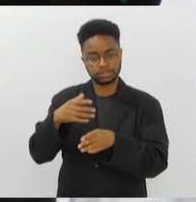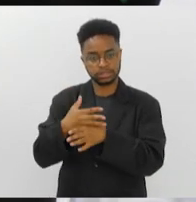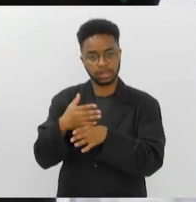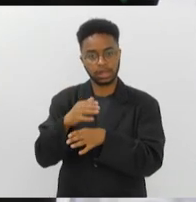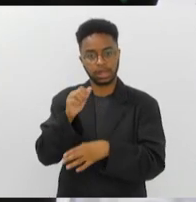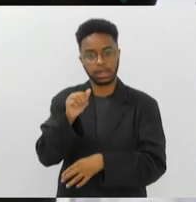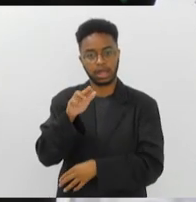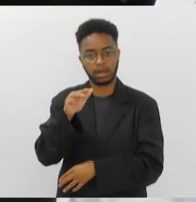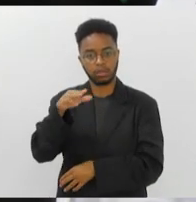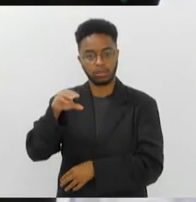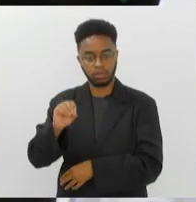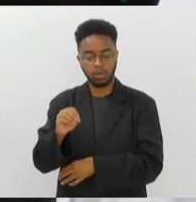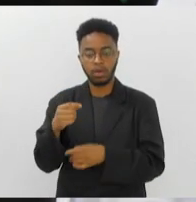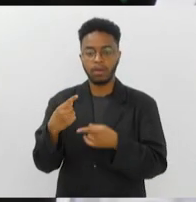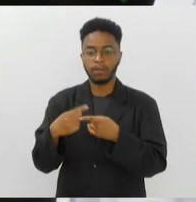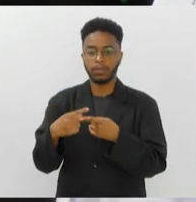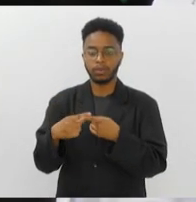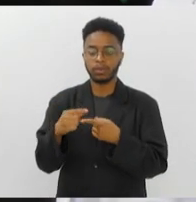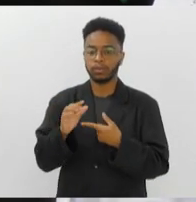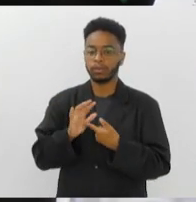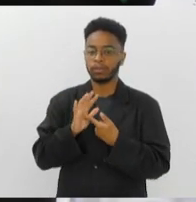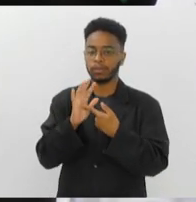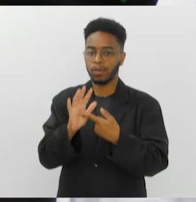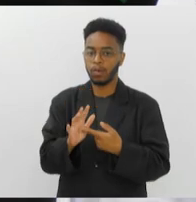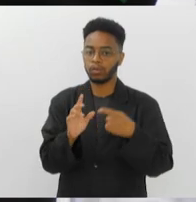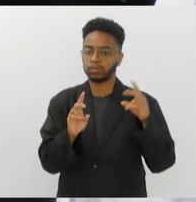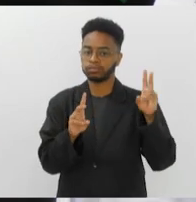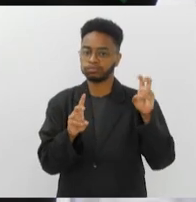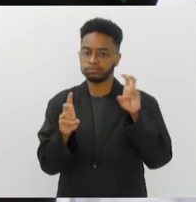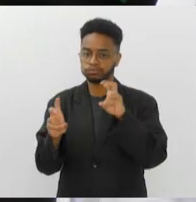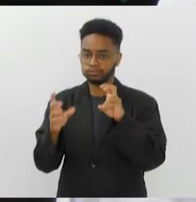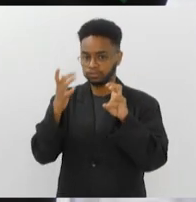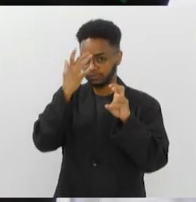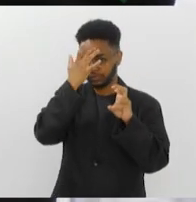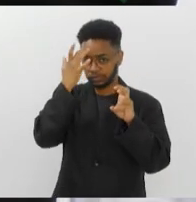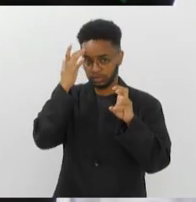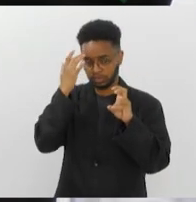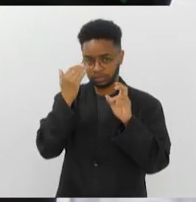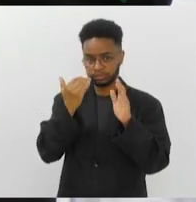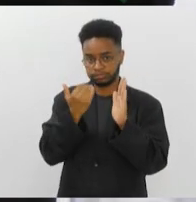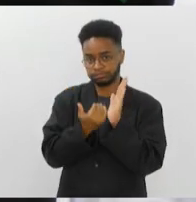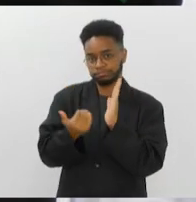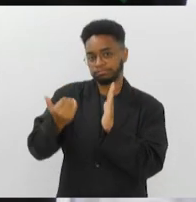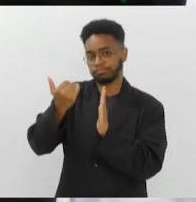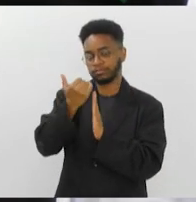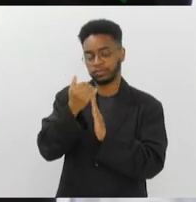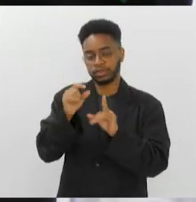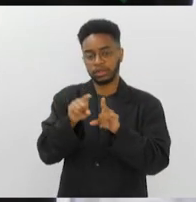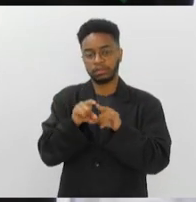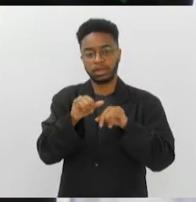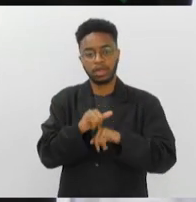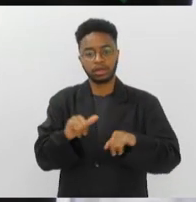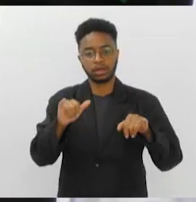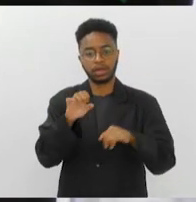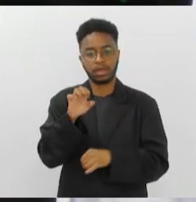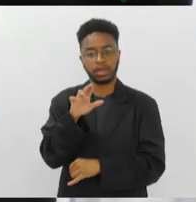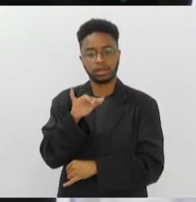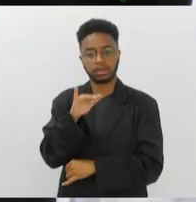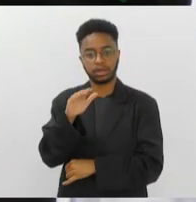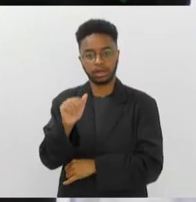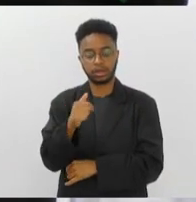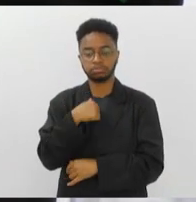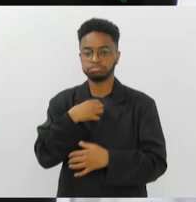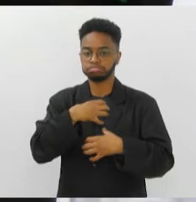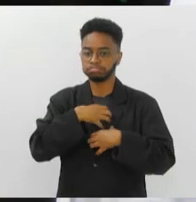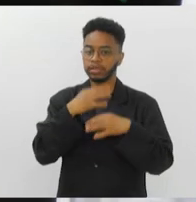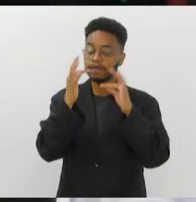se destaca aí com essa questão da saúde mental. E te dizer, Érica, que estou muito feliz